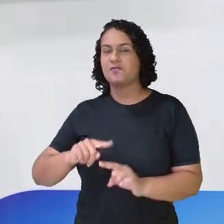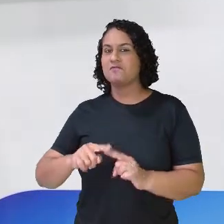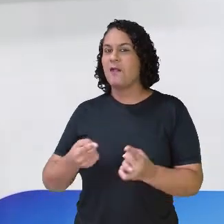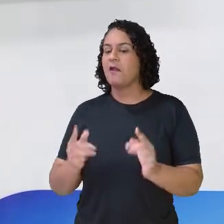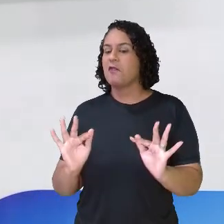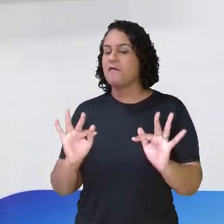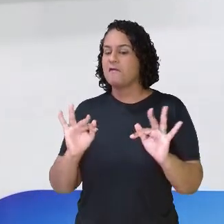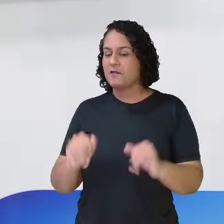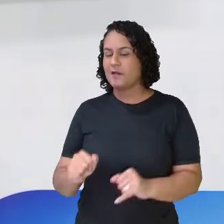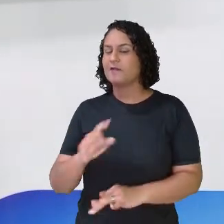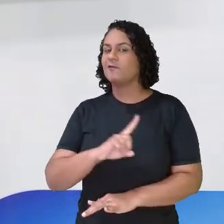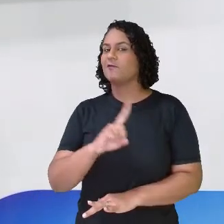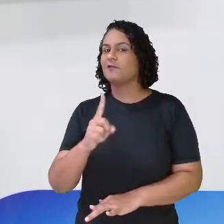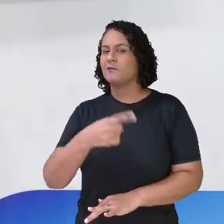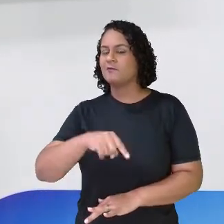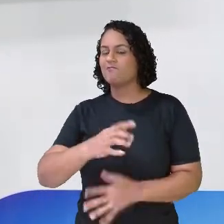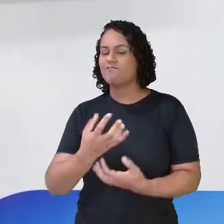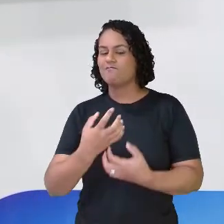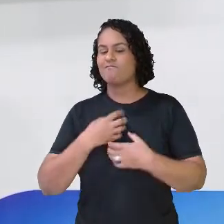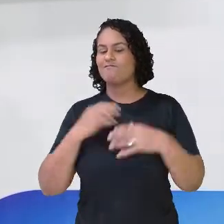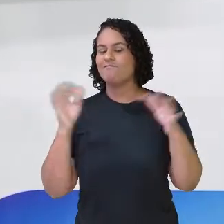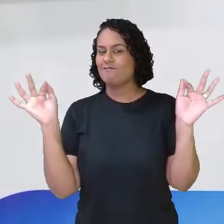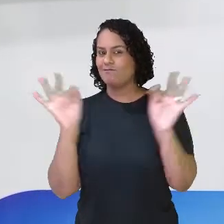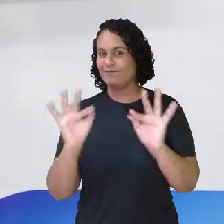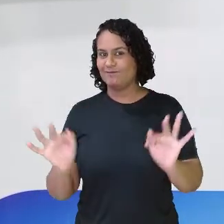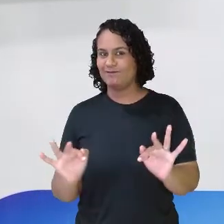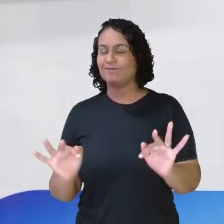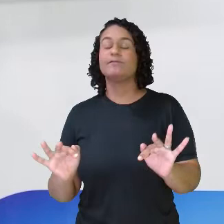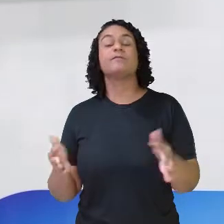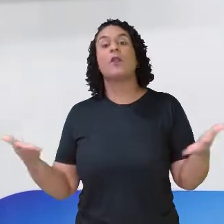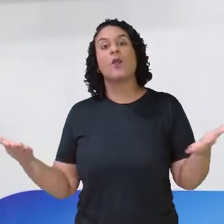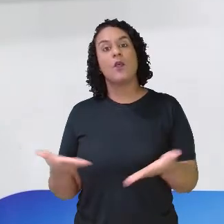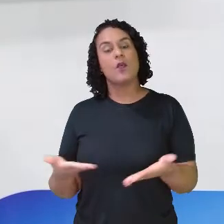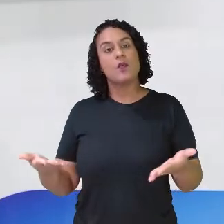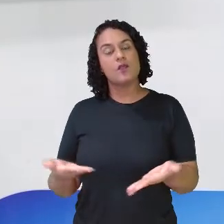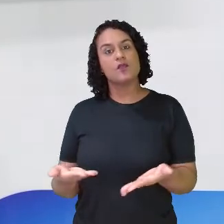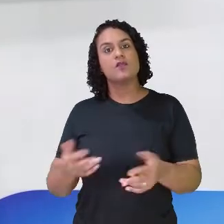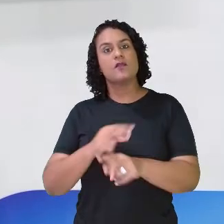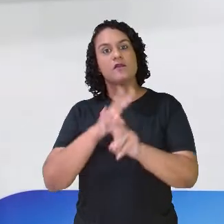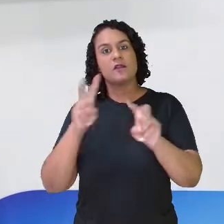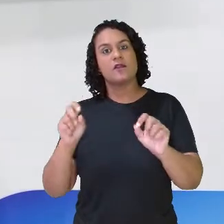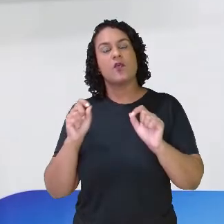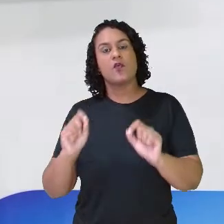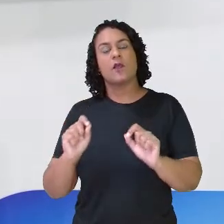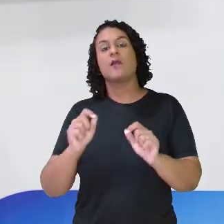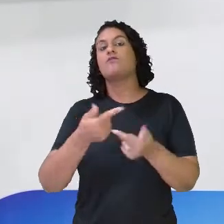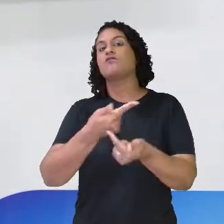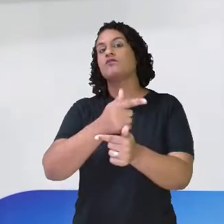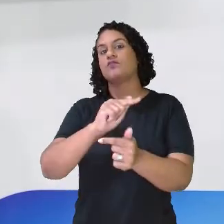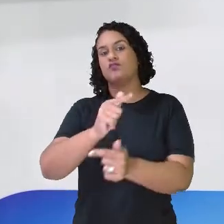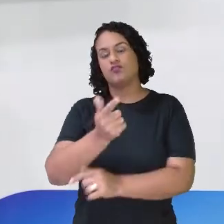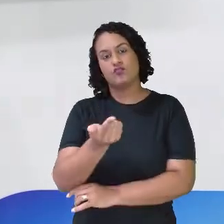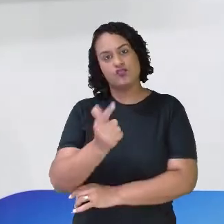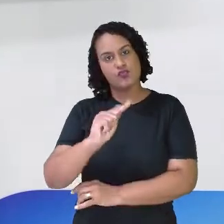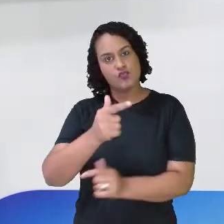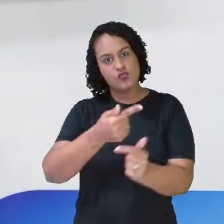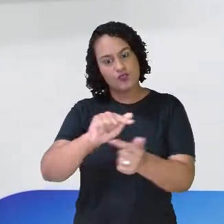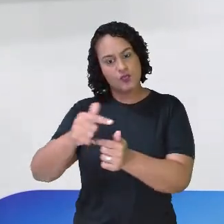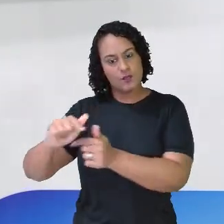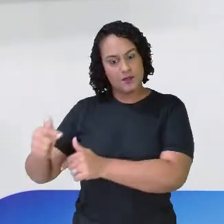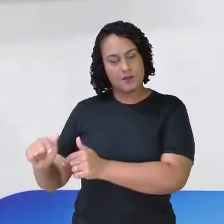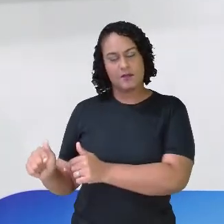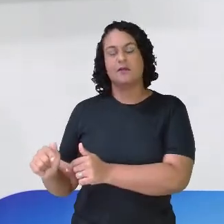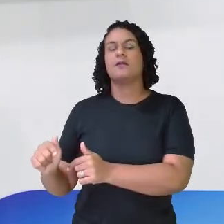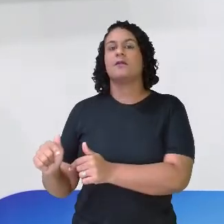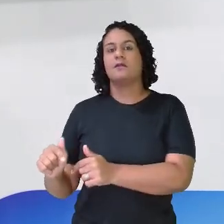já fica feliz, né? Bom, hoje a gente vai conversar um pouco sobre geometria. A gente já conversou